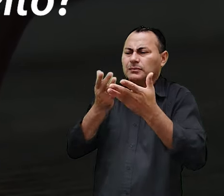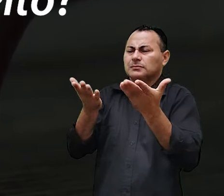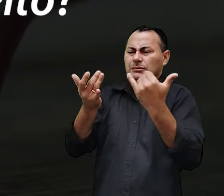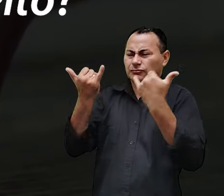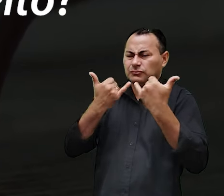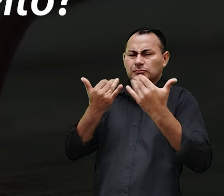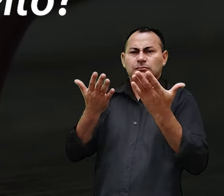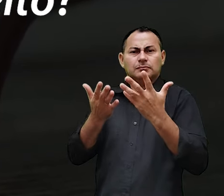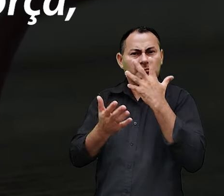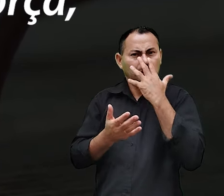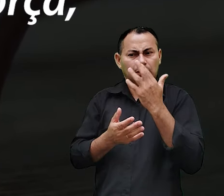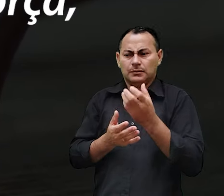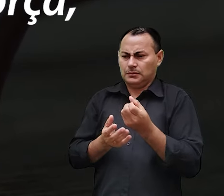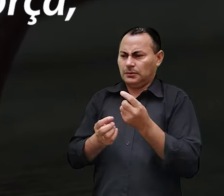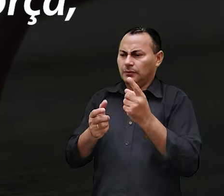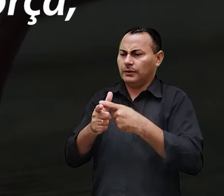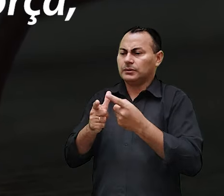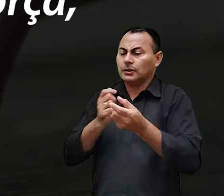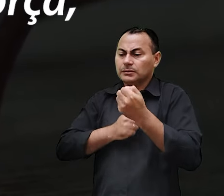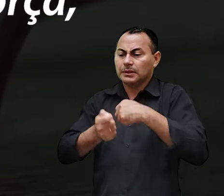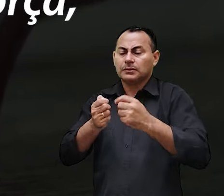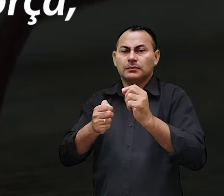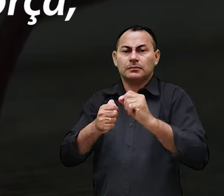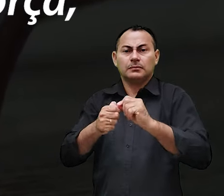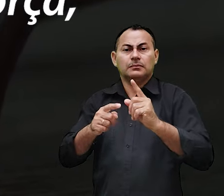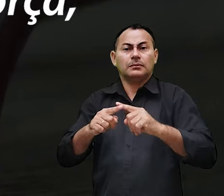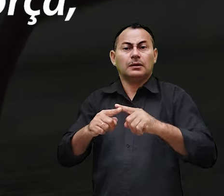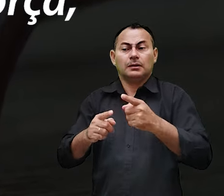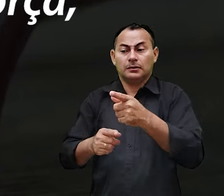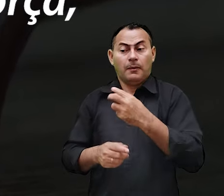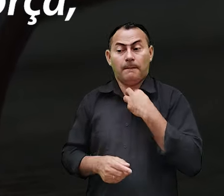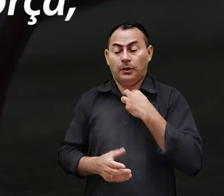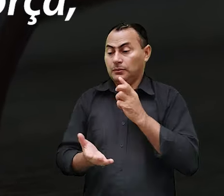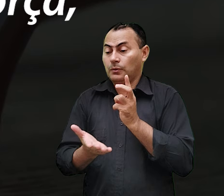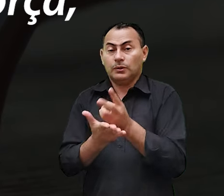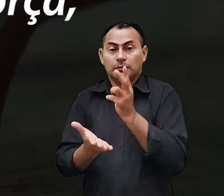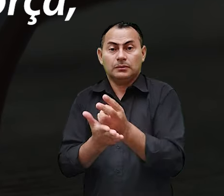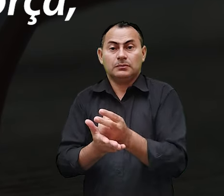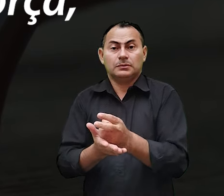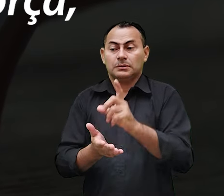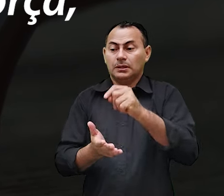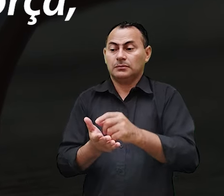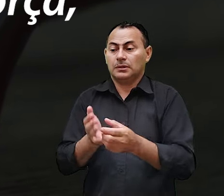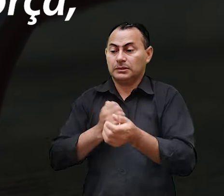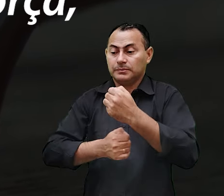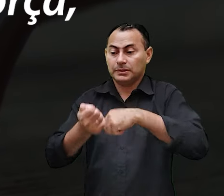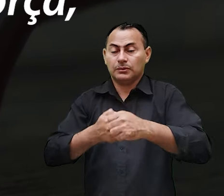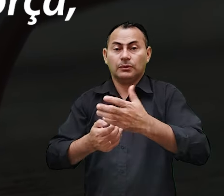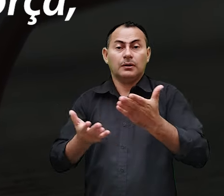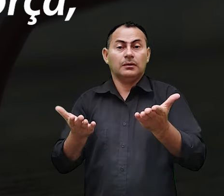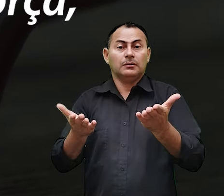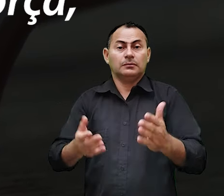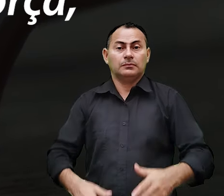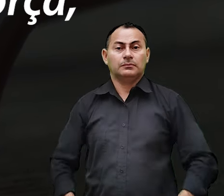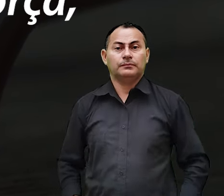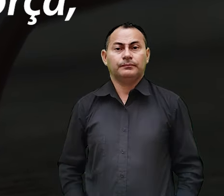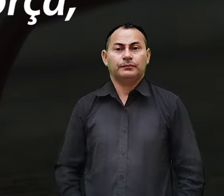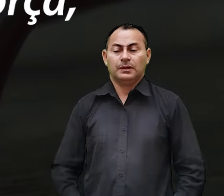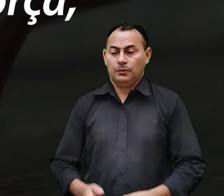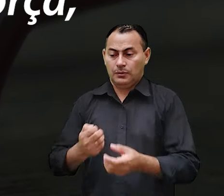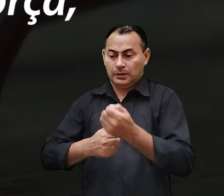seu respeito? Preste contas da sua administração, porque você não pode continuar sendo o